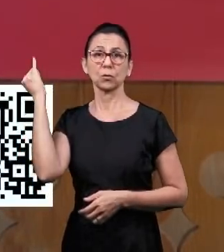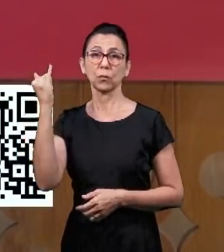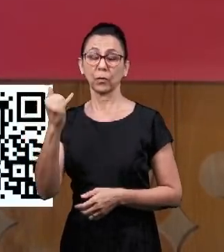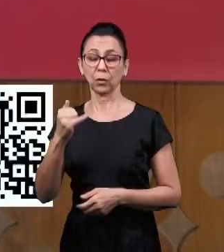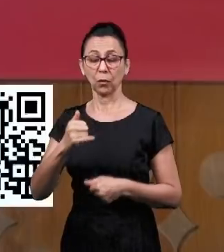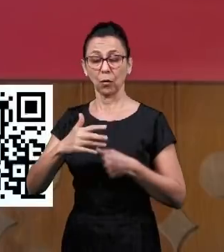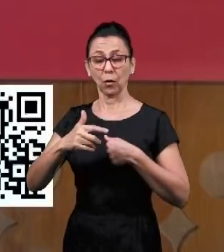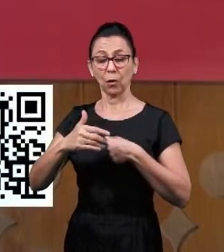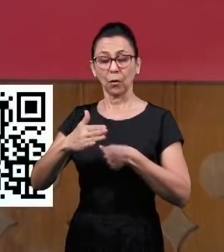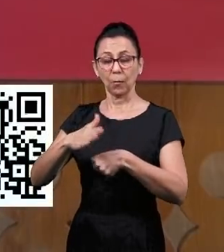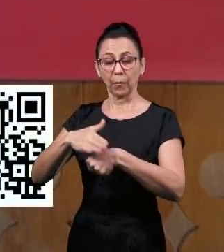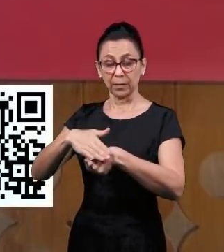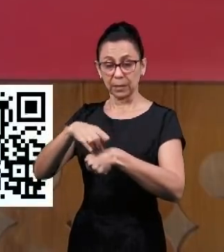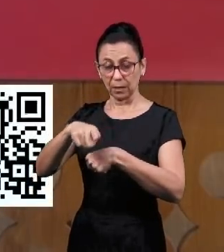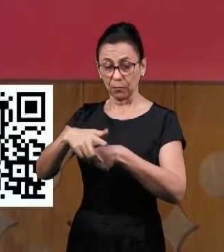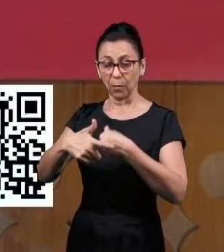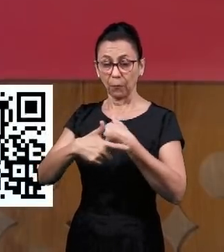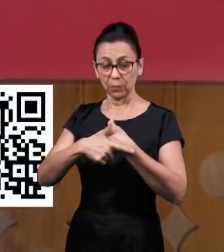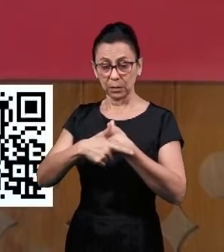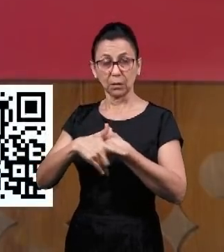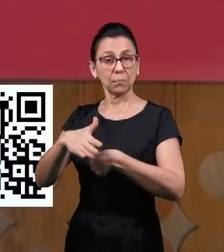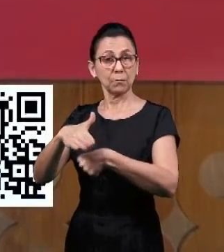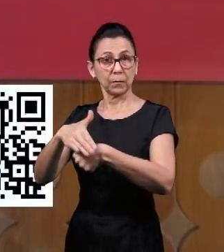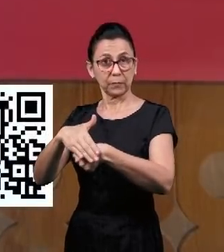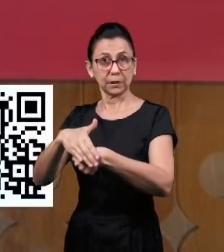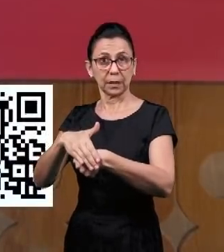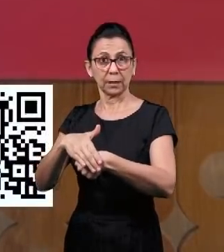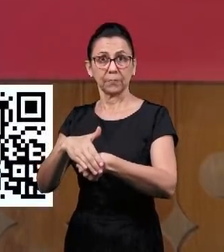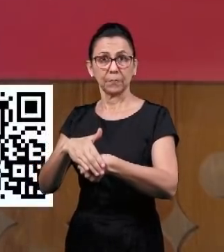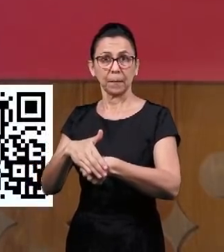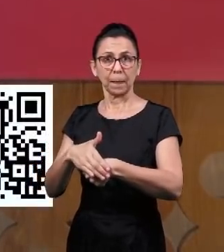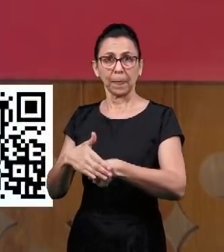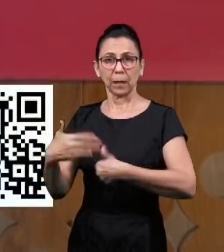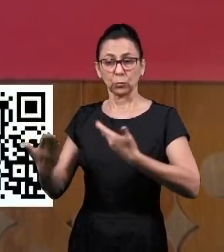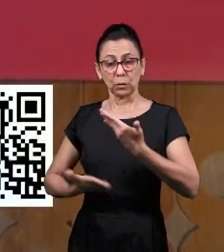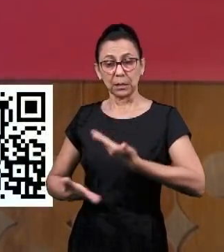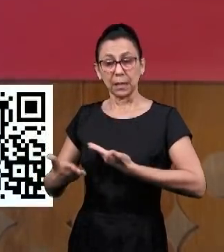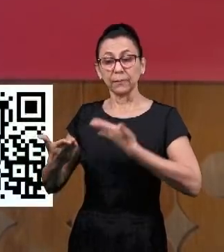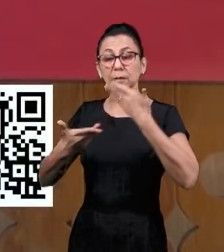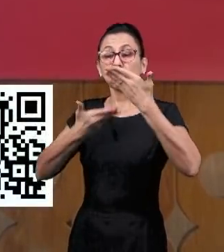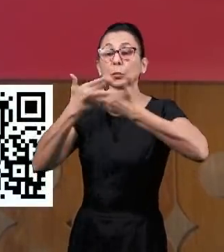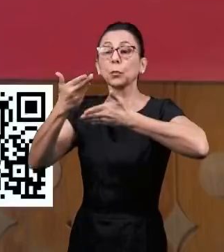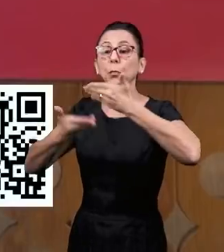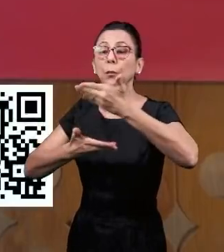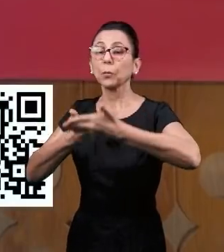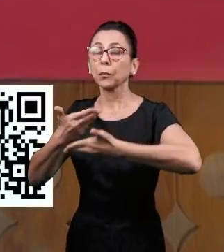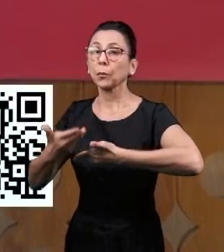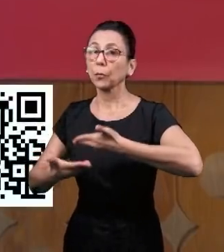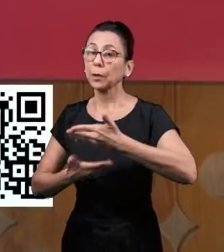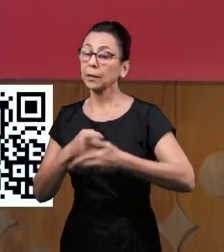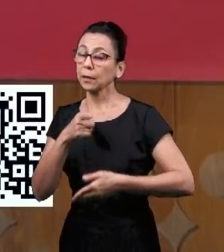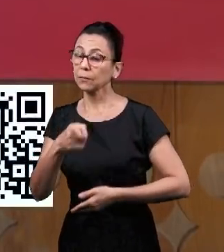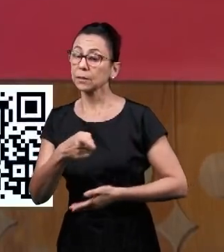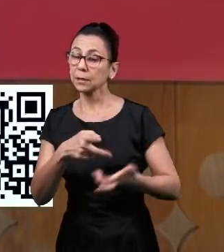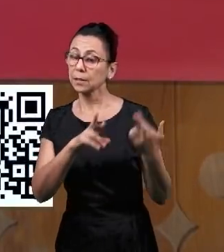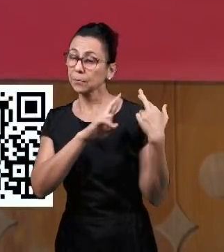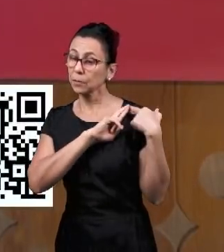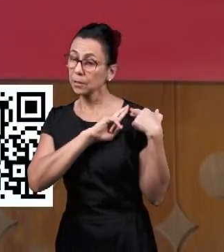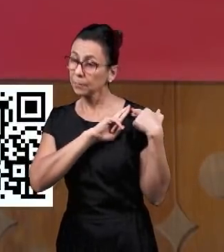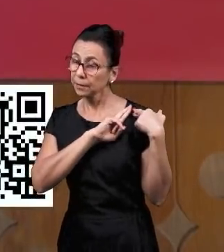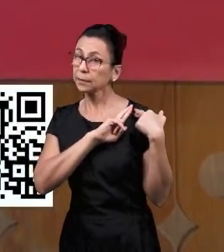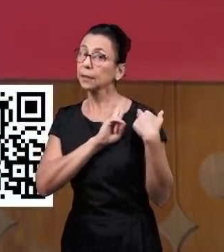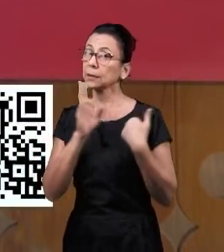obra, etc, etc. O Senhor falou e todo mundo chorou, sua família chorou. Quando você fez aquilo, você estabeleceu que você tem uma função no